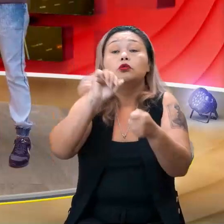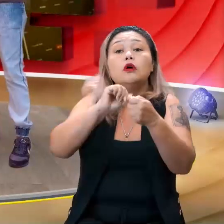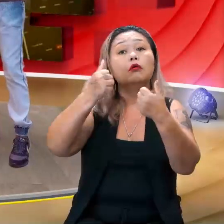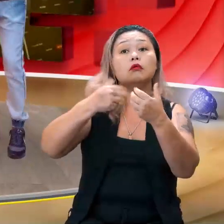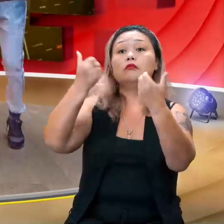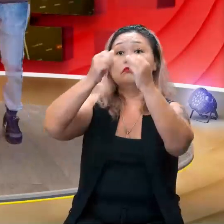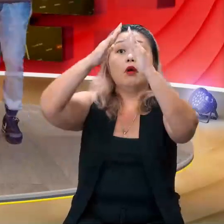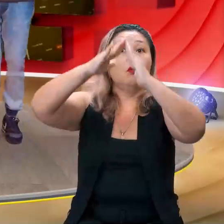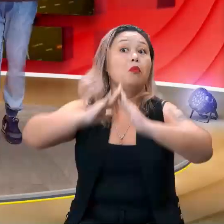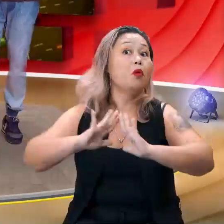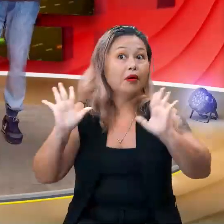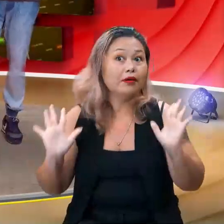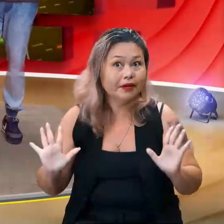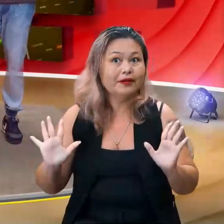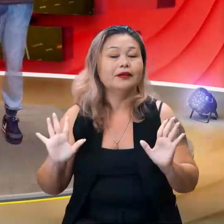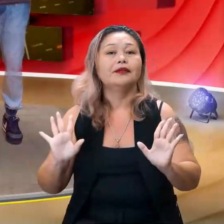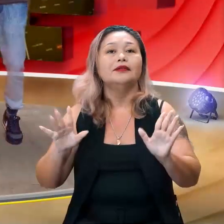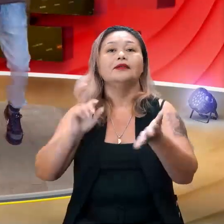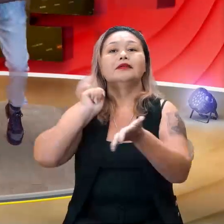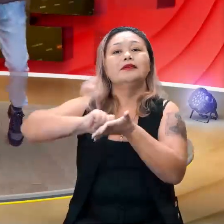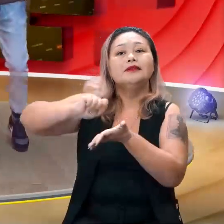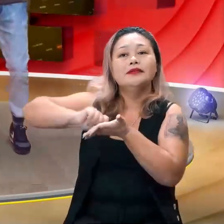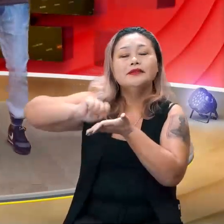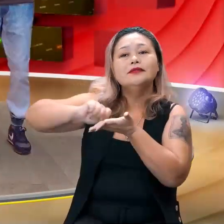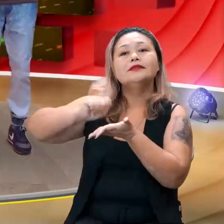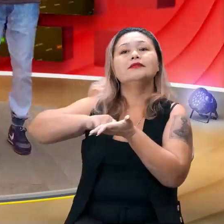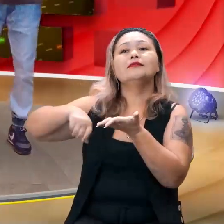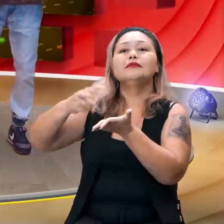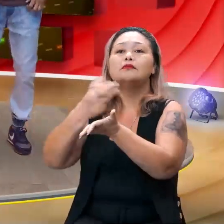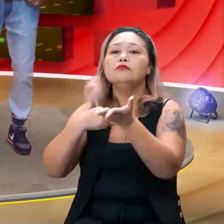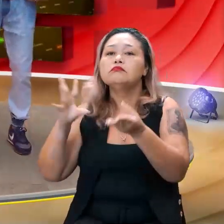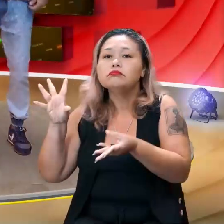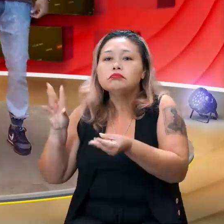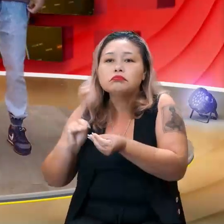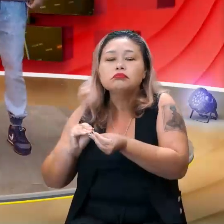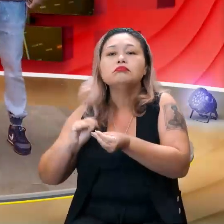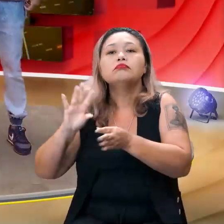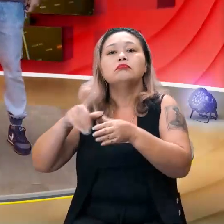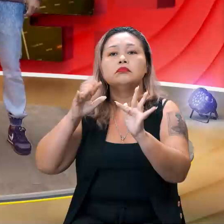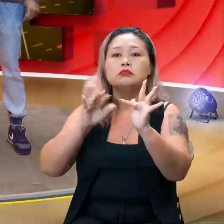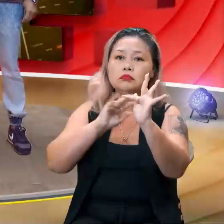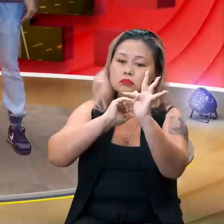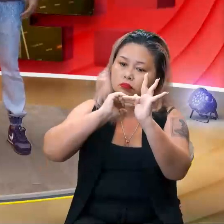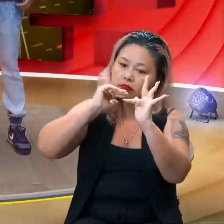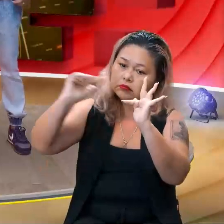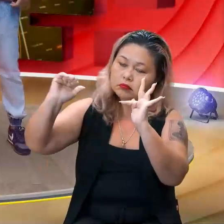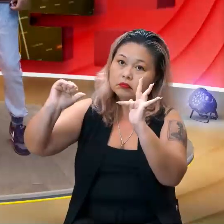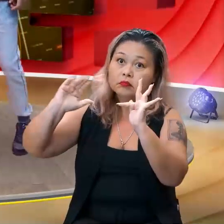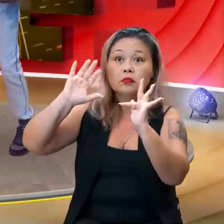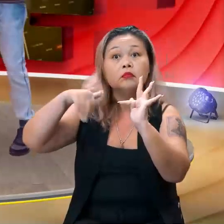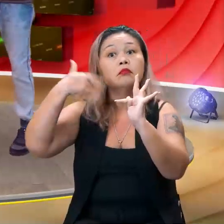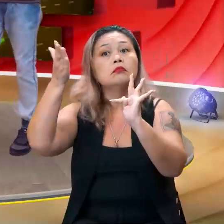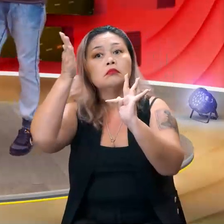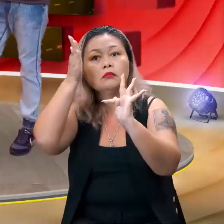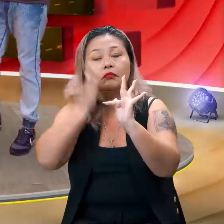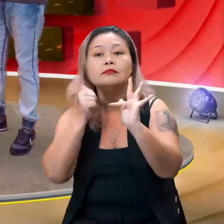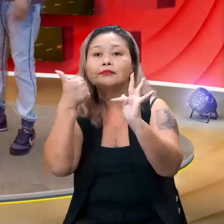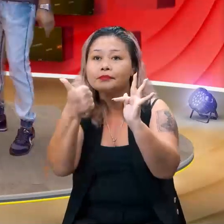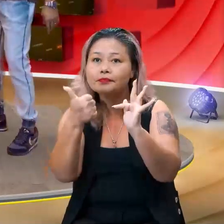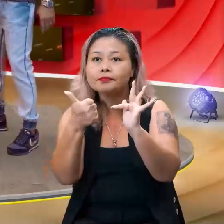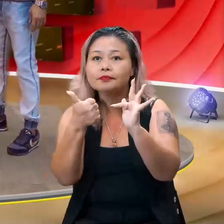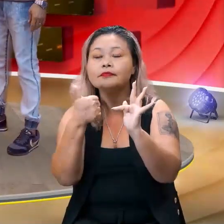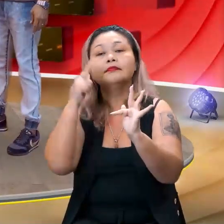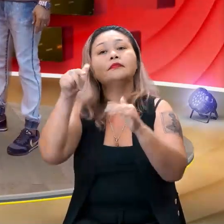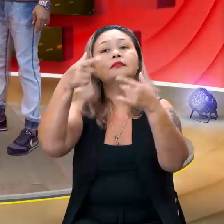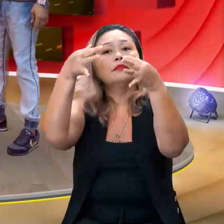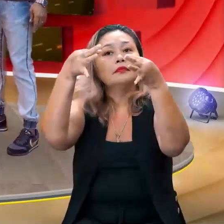morar. Já anota no seu mapa mental, no seu resumo, quando que ela é crescente e quando que ela é decrescente, fechou? Um outro detalhe importante tá? É